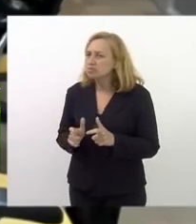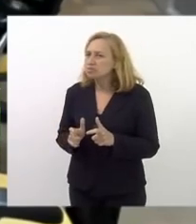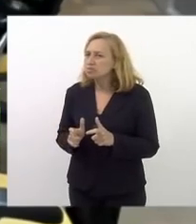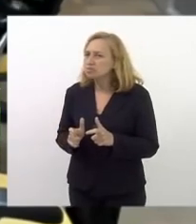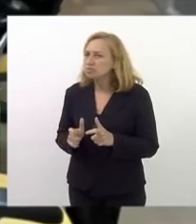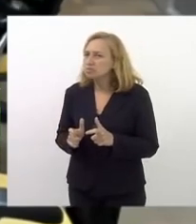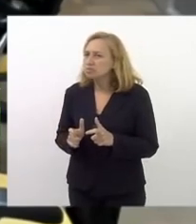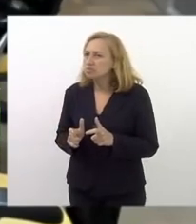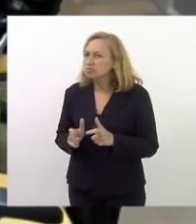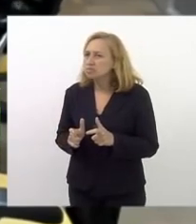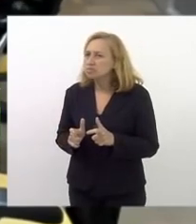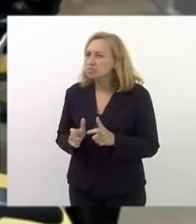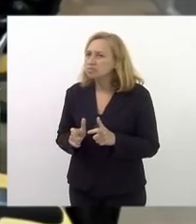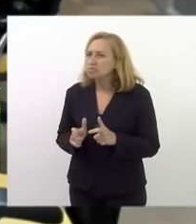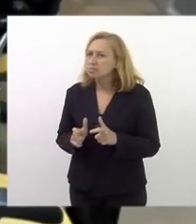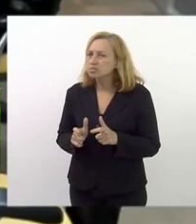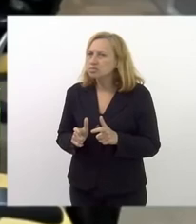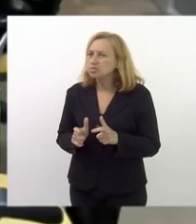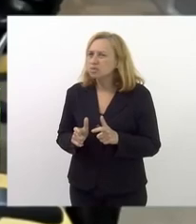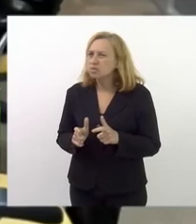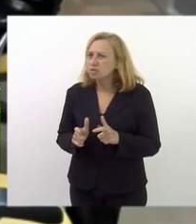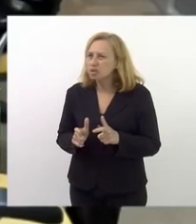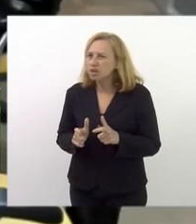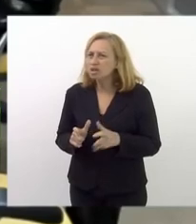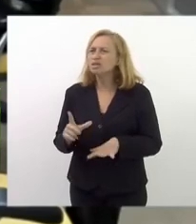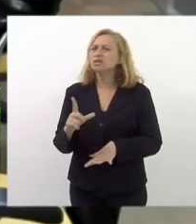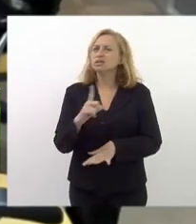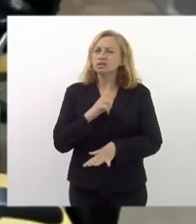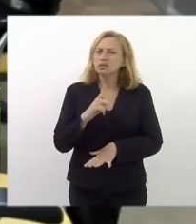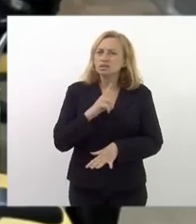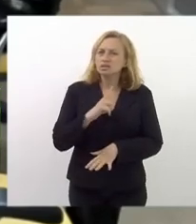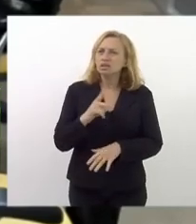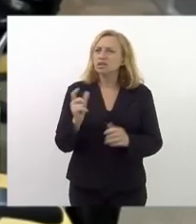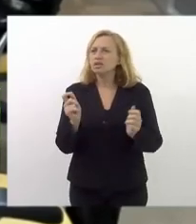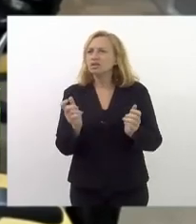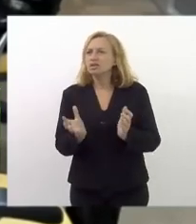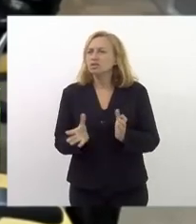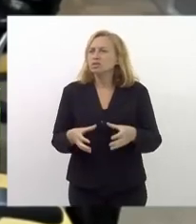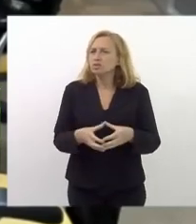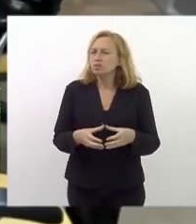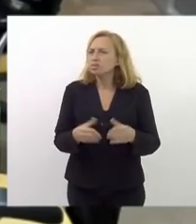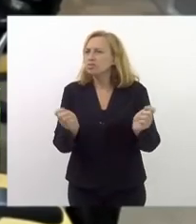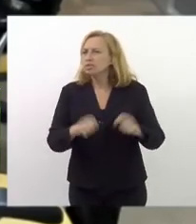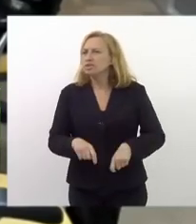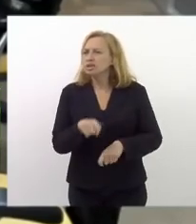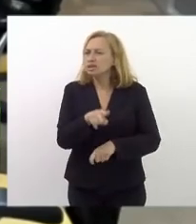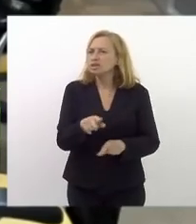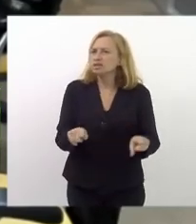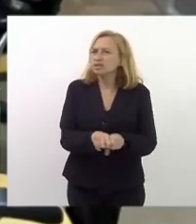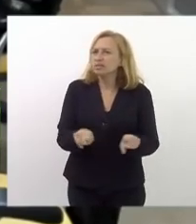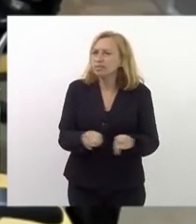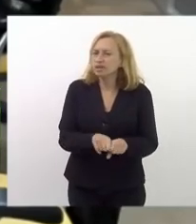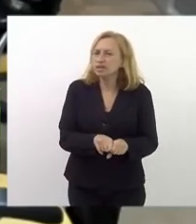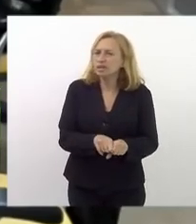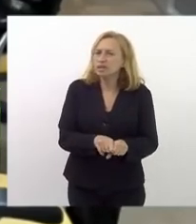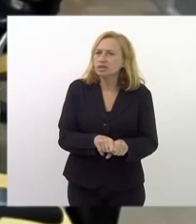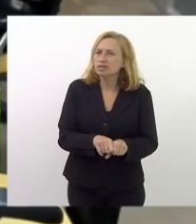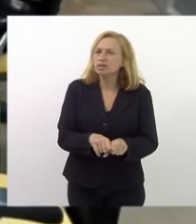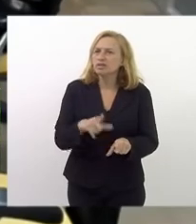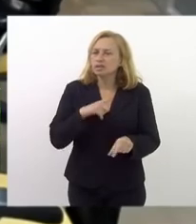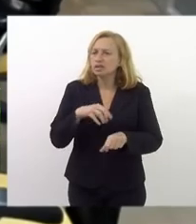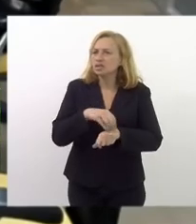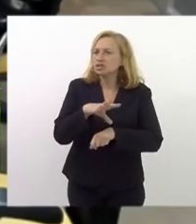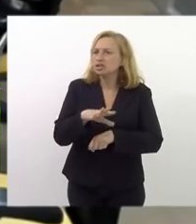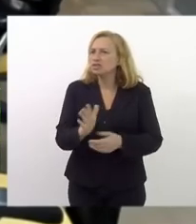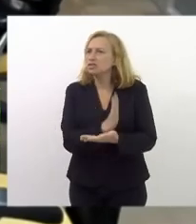turma capacitada, acho que foi a Japão. Já teve uma turma capacitada aqui também e ainda tem indicação de